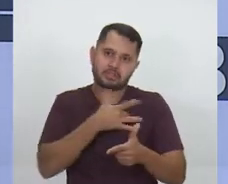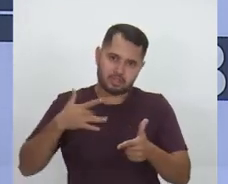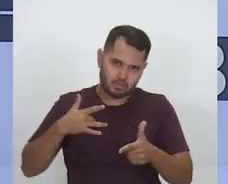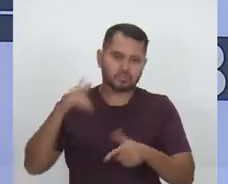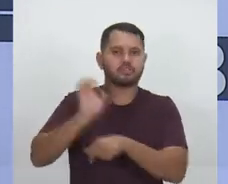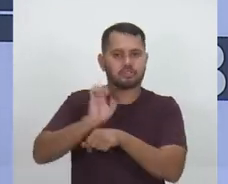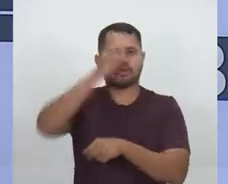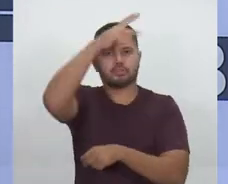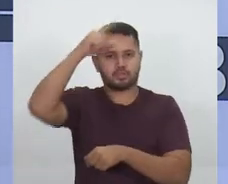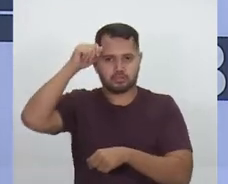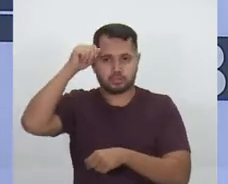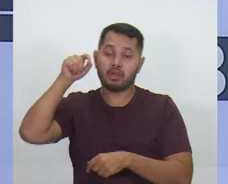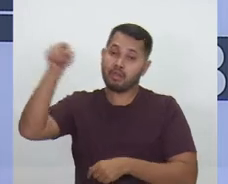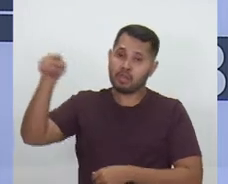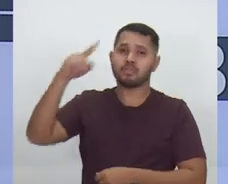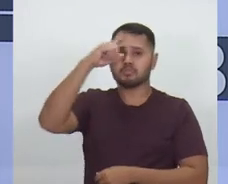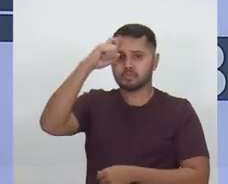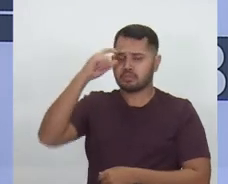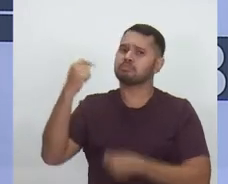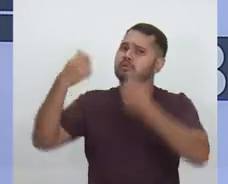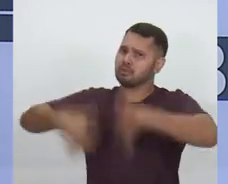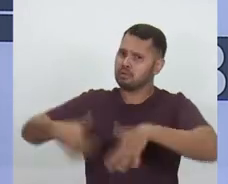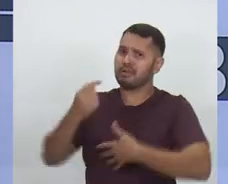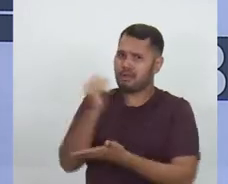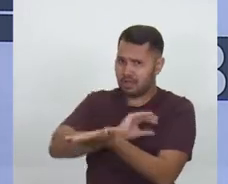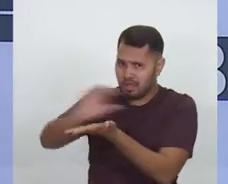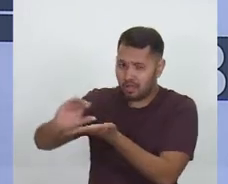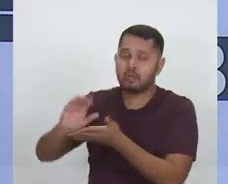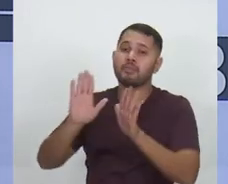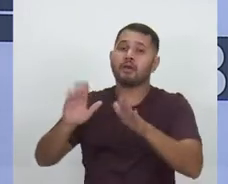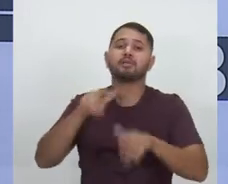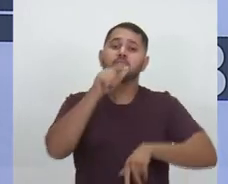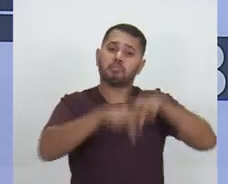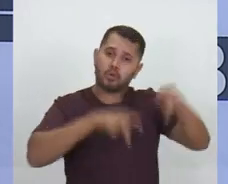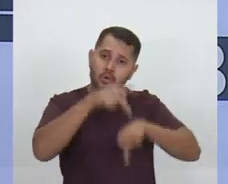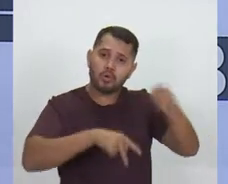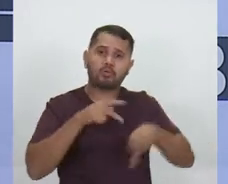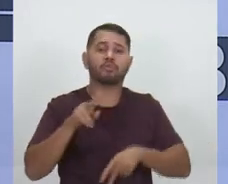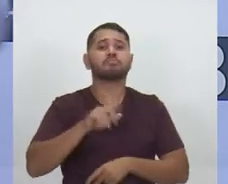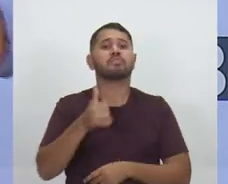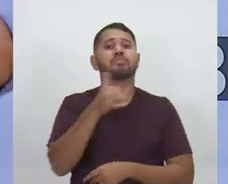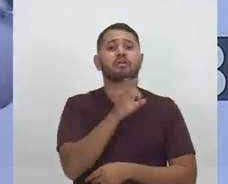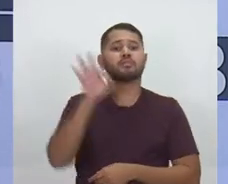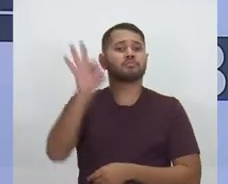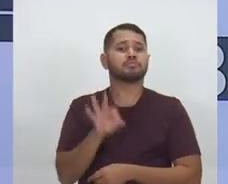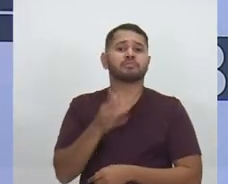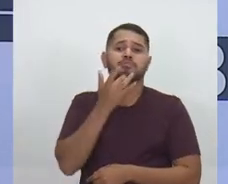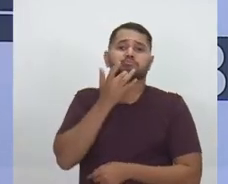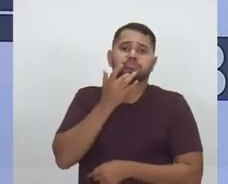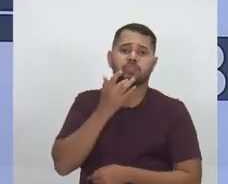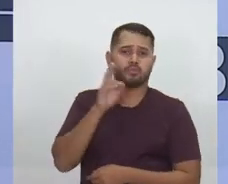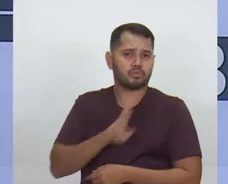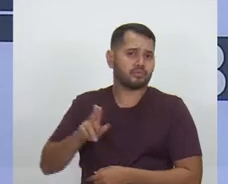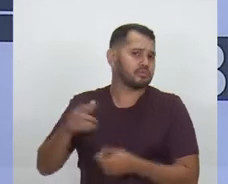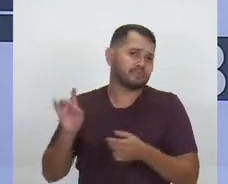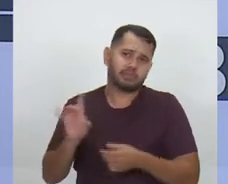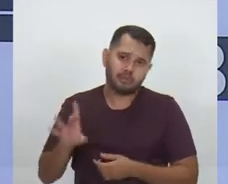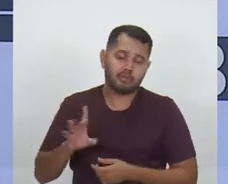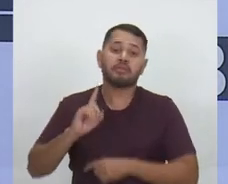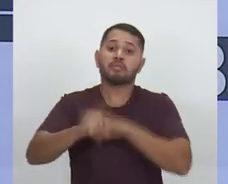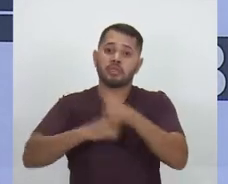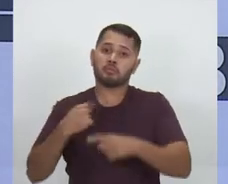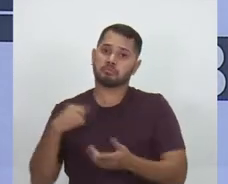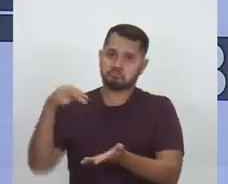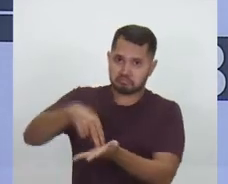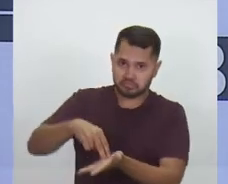estado do amazonas esse hospital e custa muito caro porém a população só usa 10 por cento da sua capacidade e quando estive